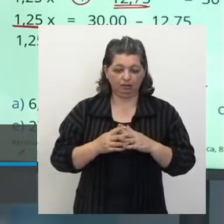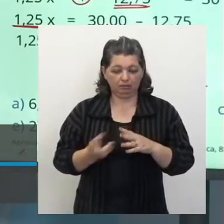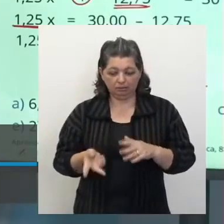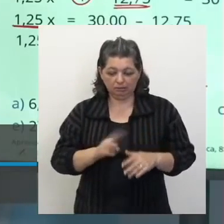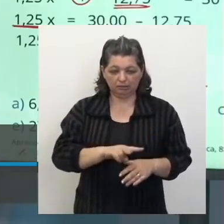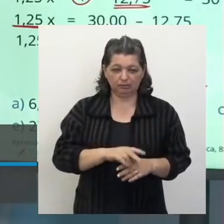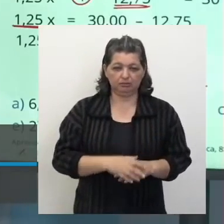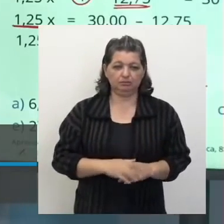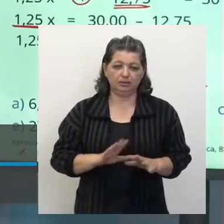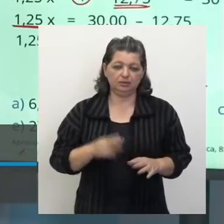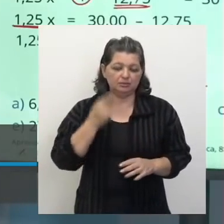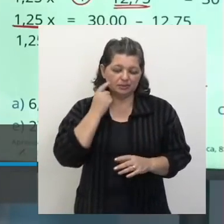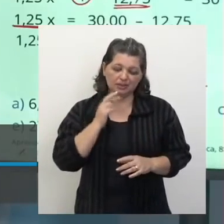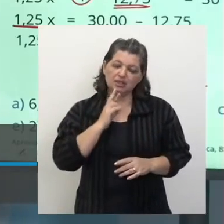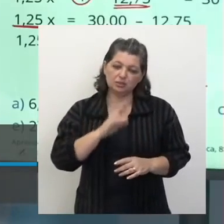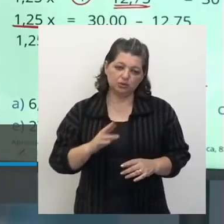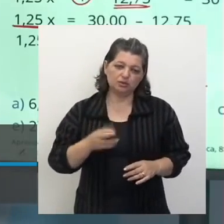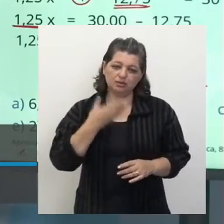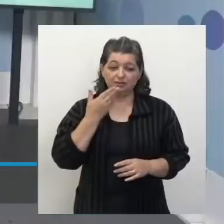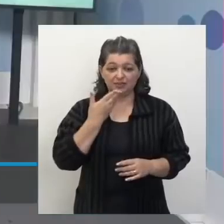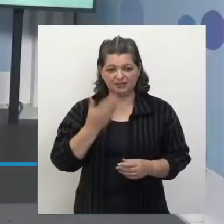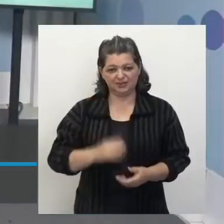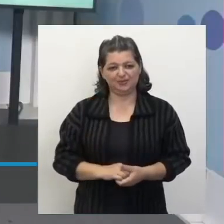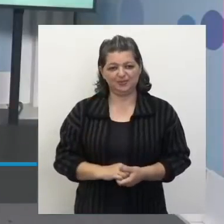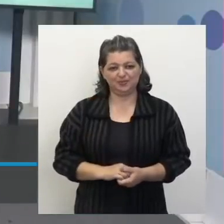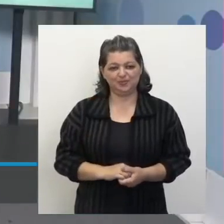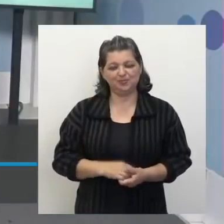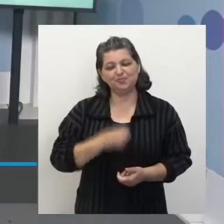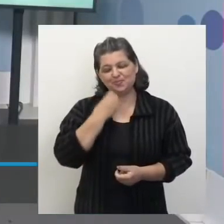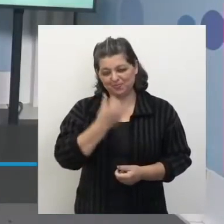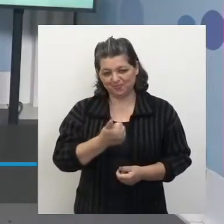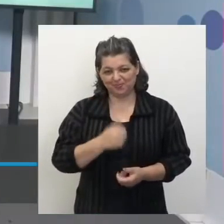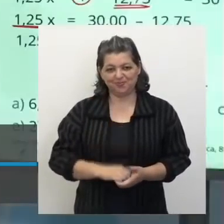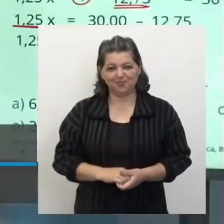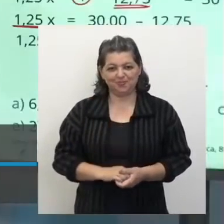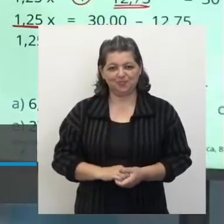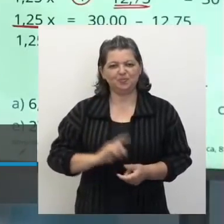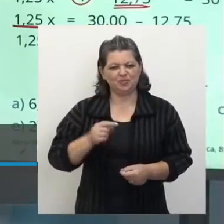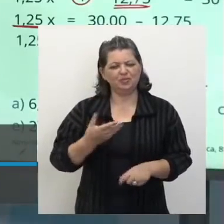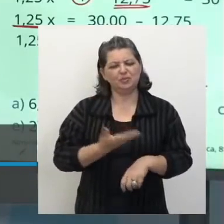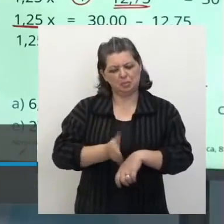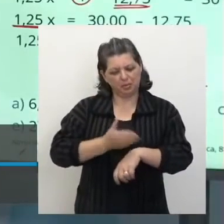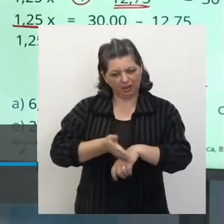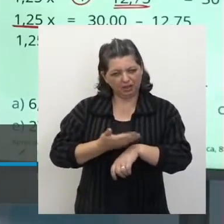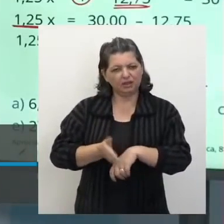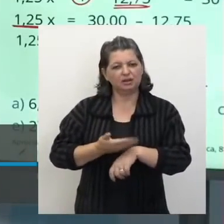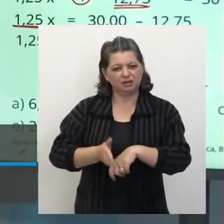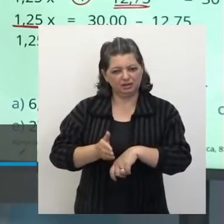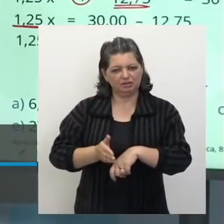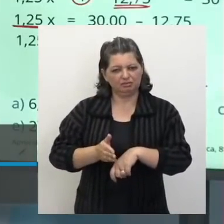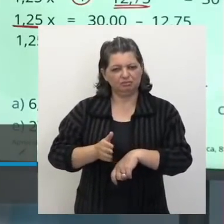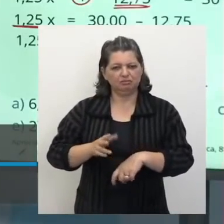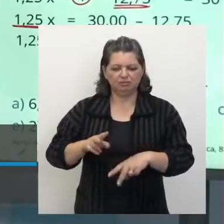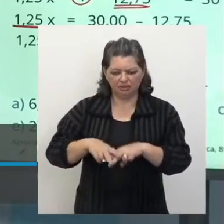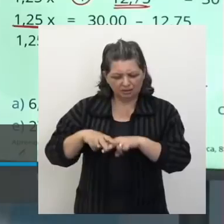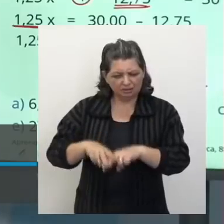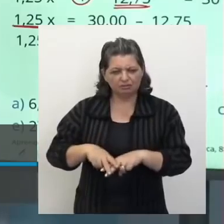ela precisava produzir 150 bolos. E não foi isso que aconteceu, né? Olha o que acontece, tá? No primeiro mês, ela vendeu quantos?